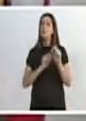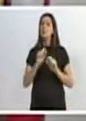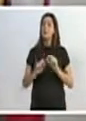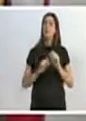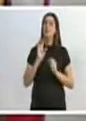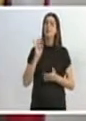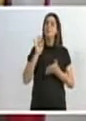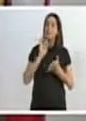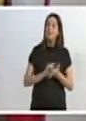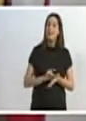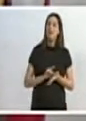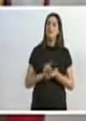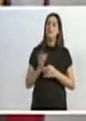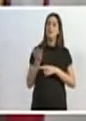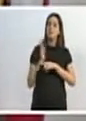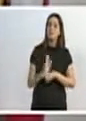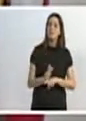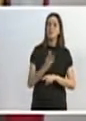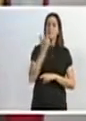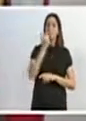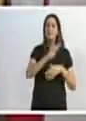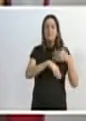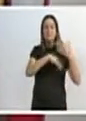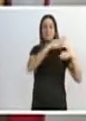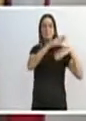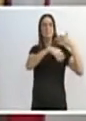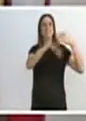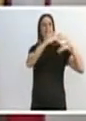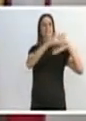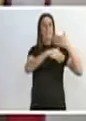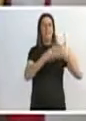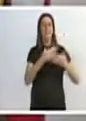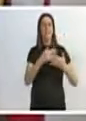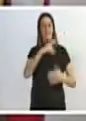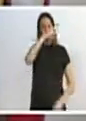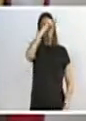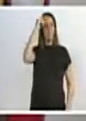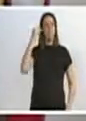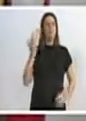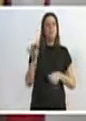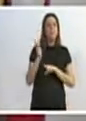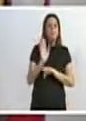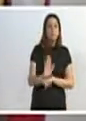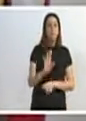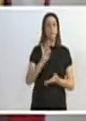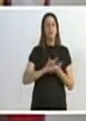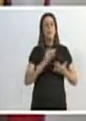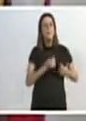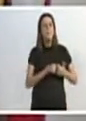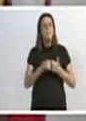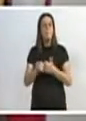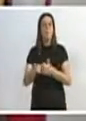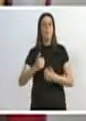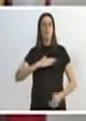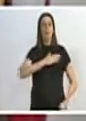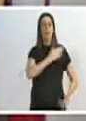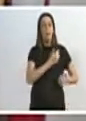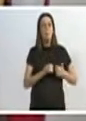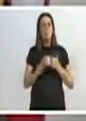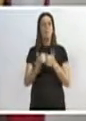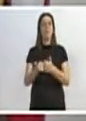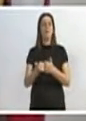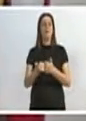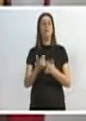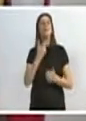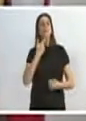imenso programa, crianças, jovens, é o abraço do poder público, a mão amiga, a mão do prefeito Napoleão, que deseja contribuir com a